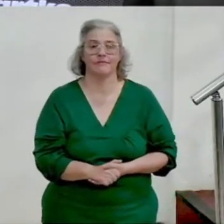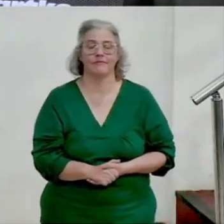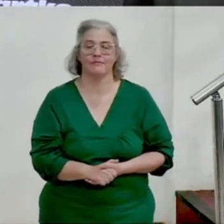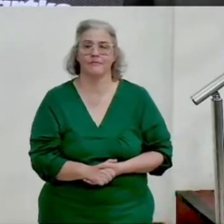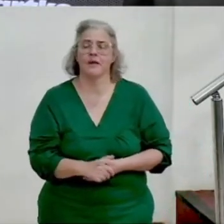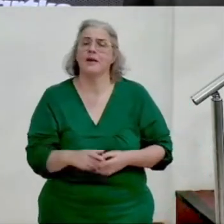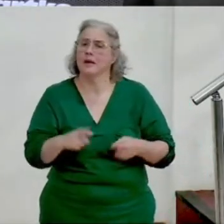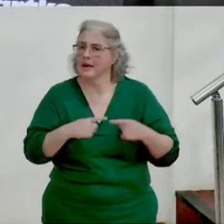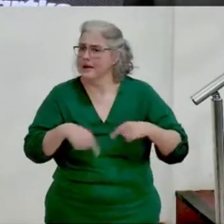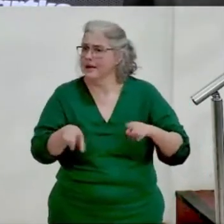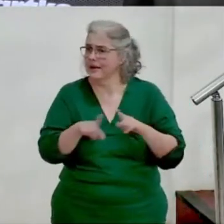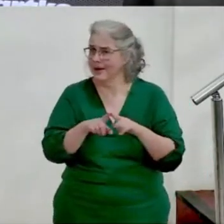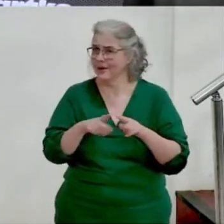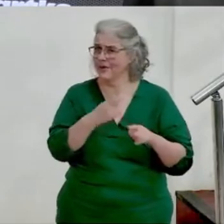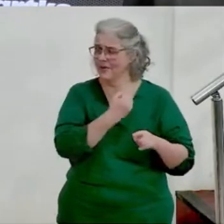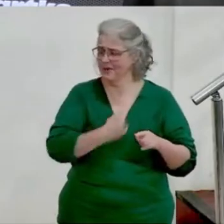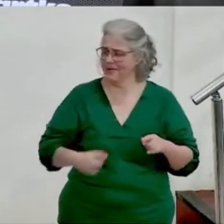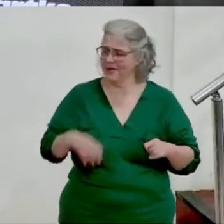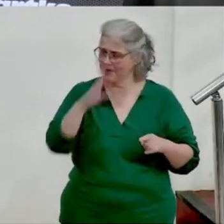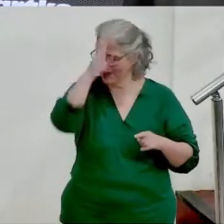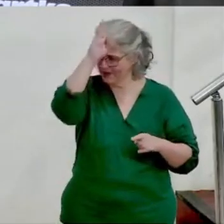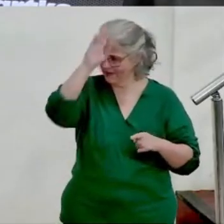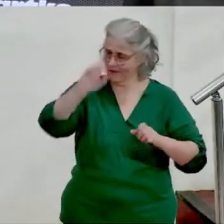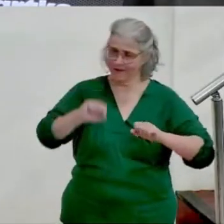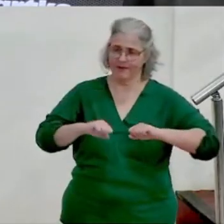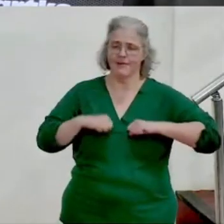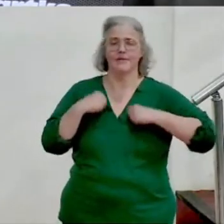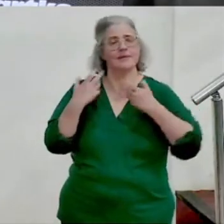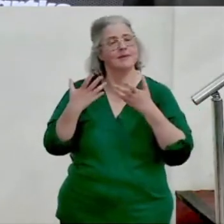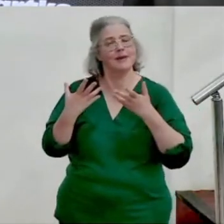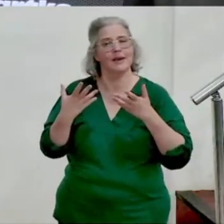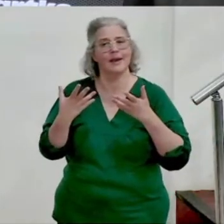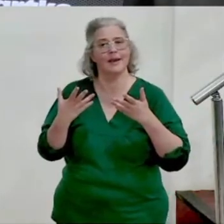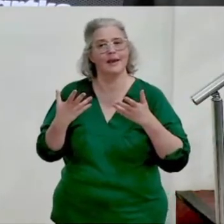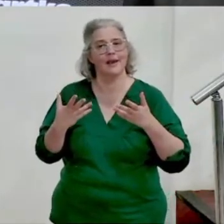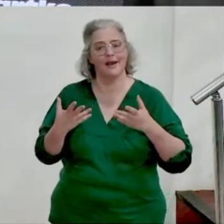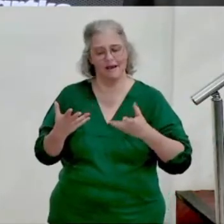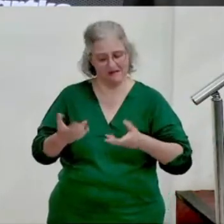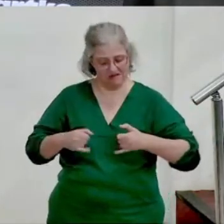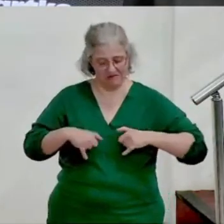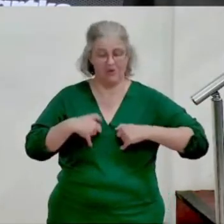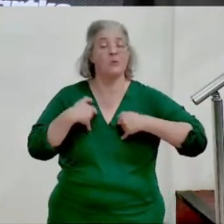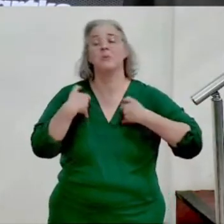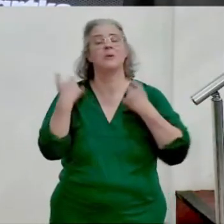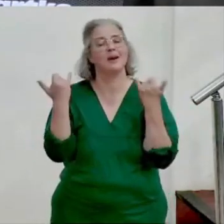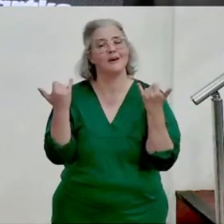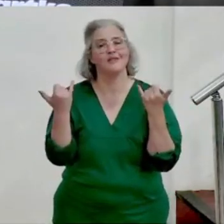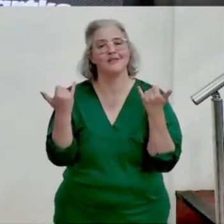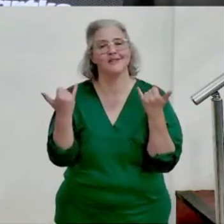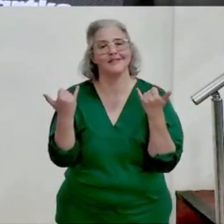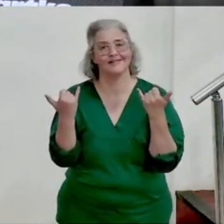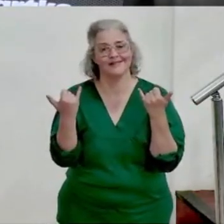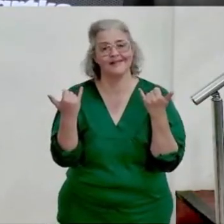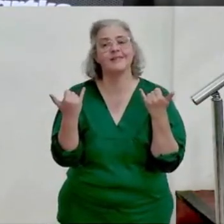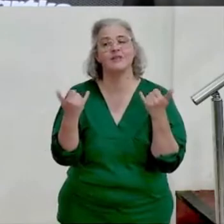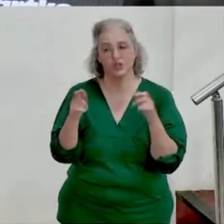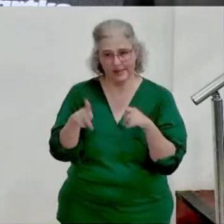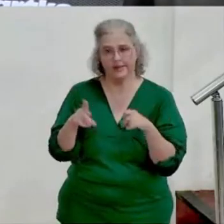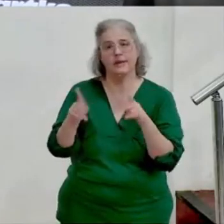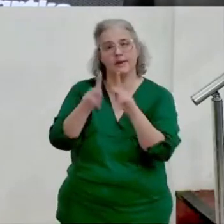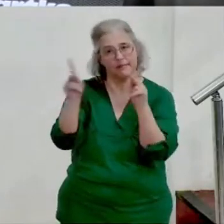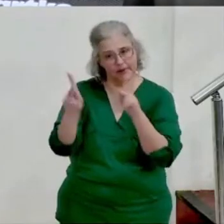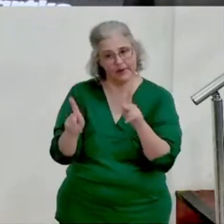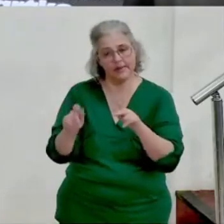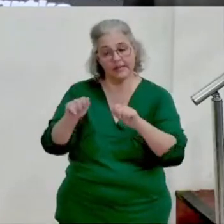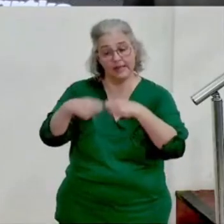vangloriava de que era o império que havia unido o mundo ocidental e havia dado a este mundo ocidental paz